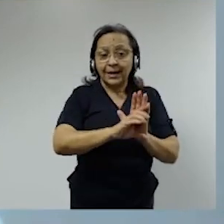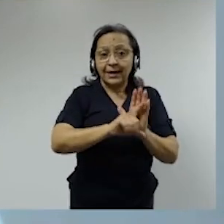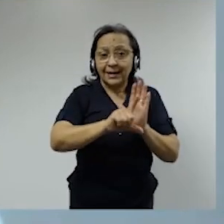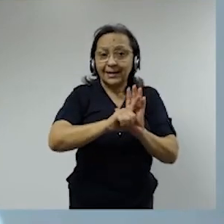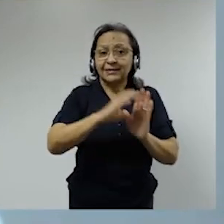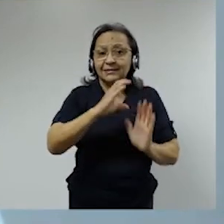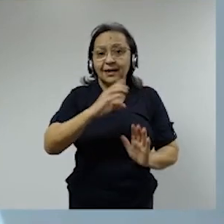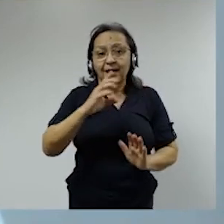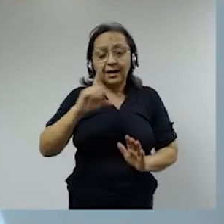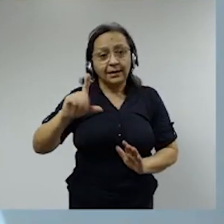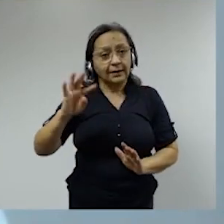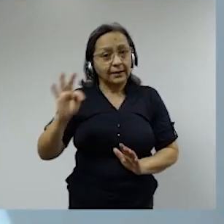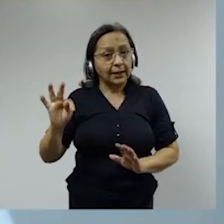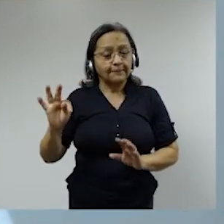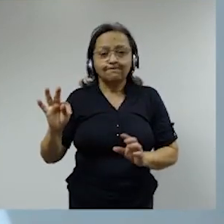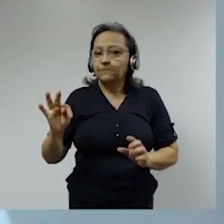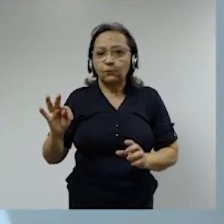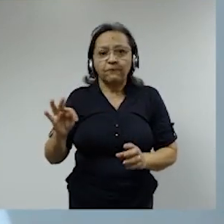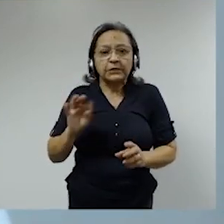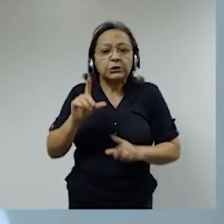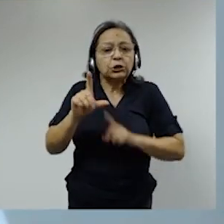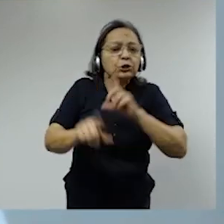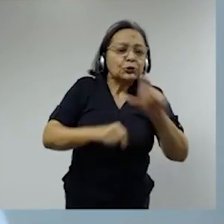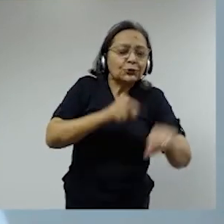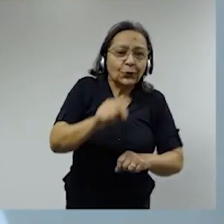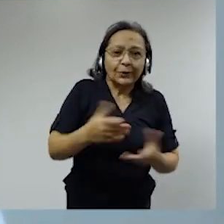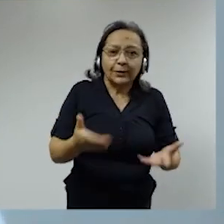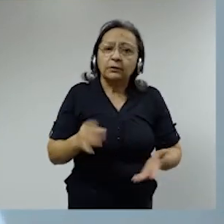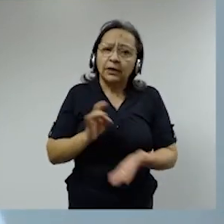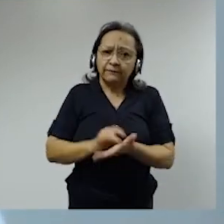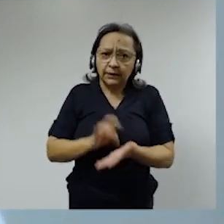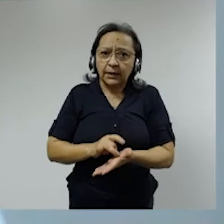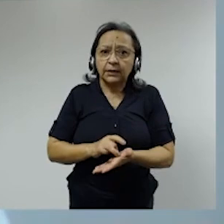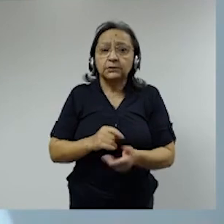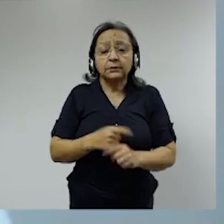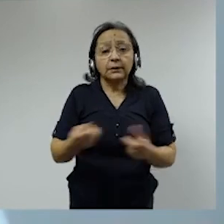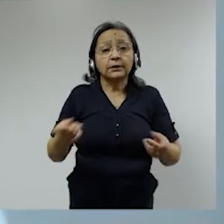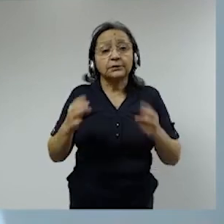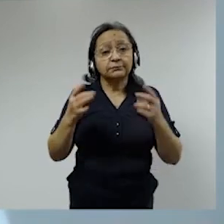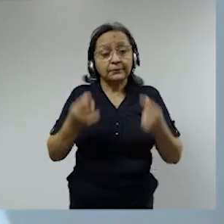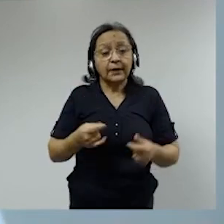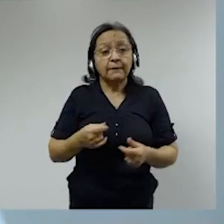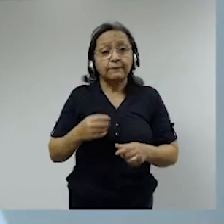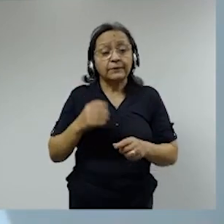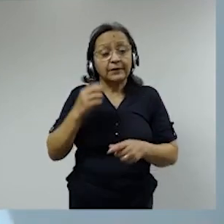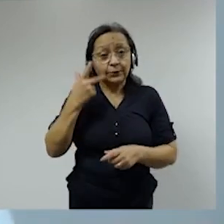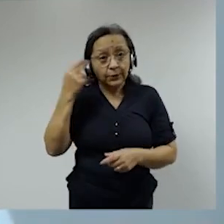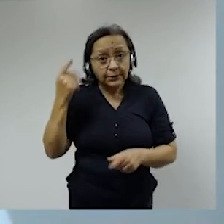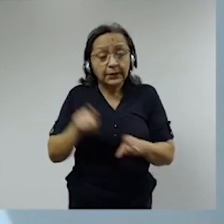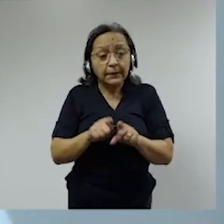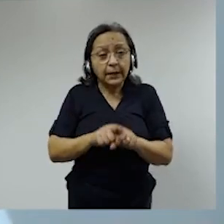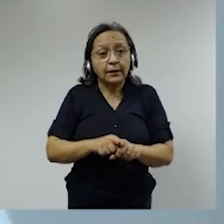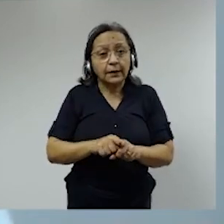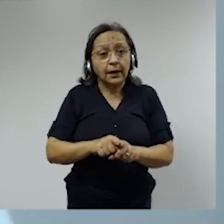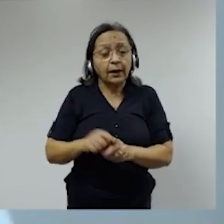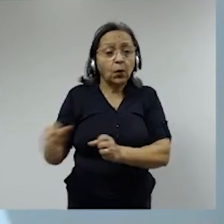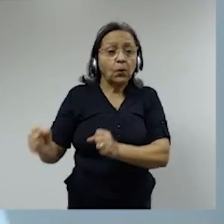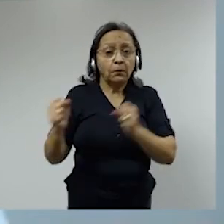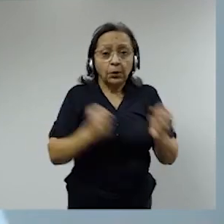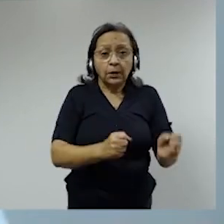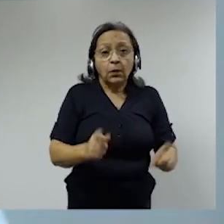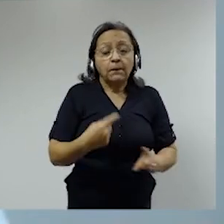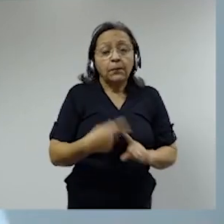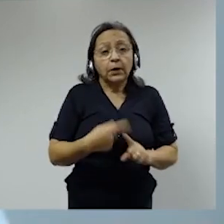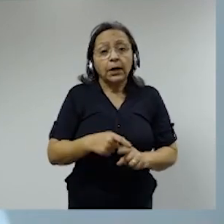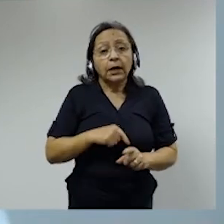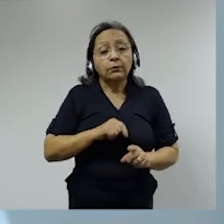caso fortuito e de força maior. Na verdade, o caso fortuito advém da natureza e a força maior não. Daí porque